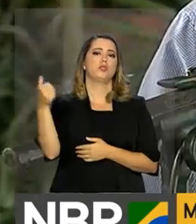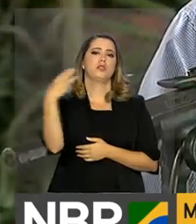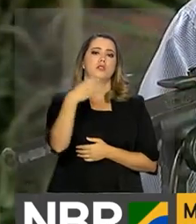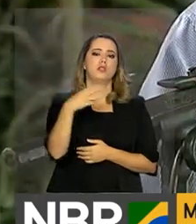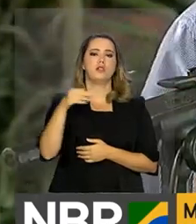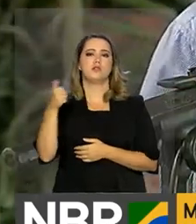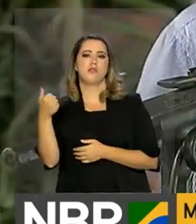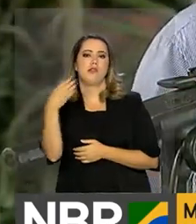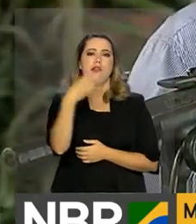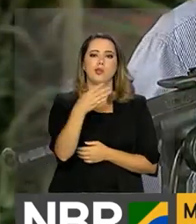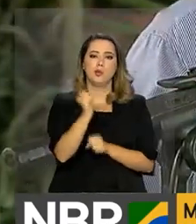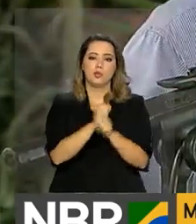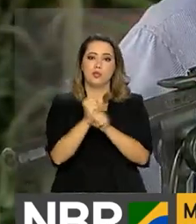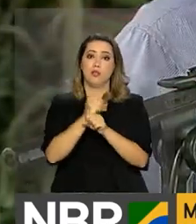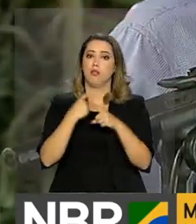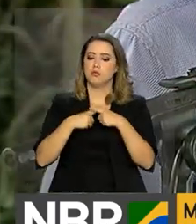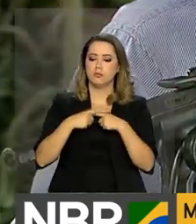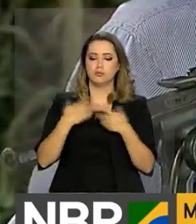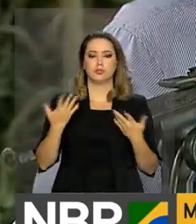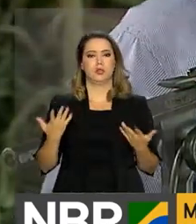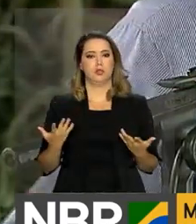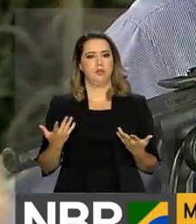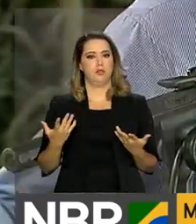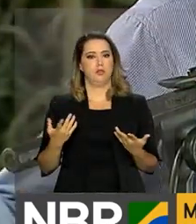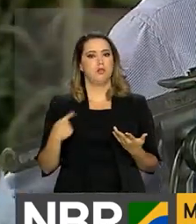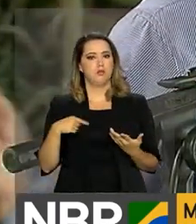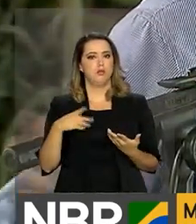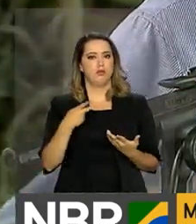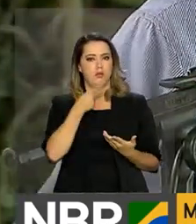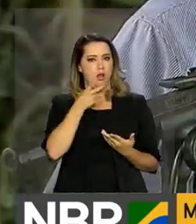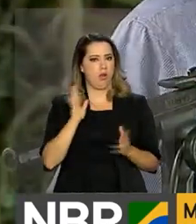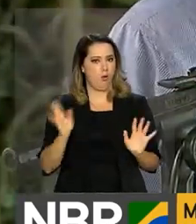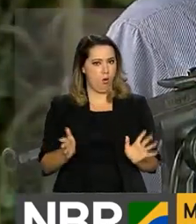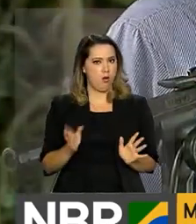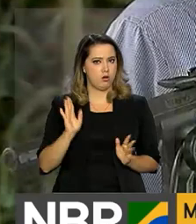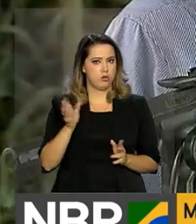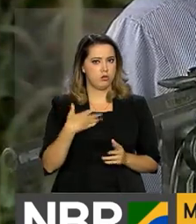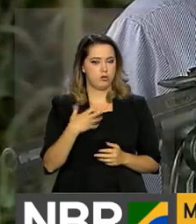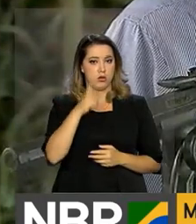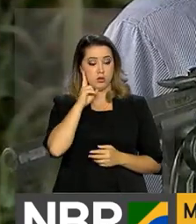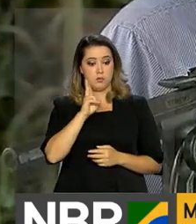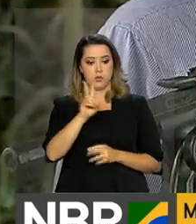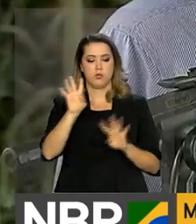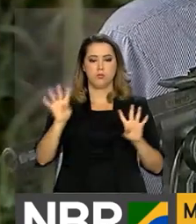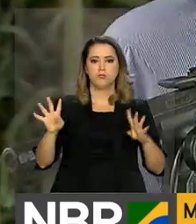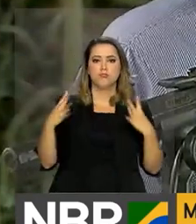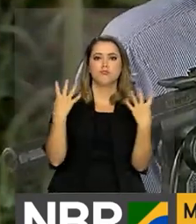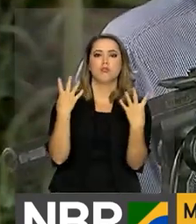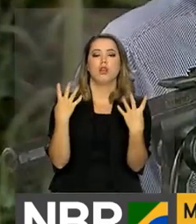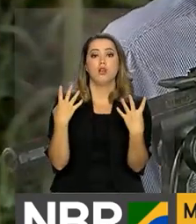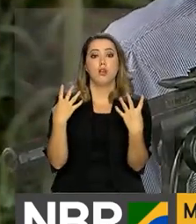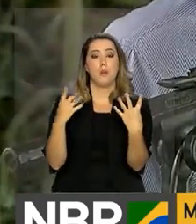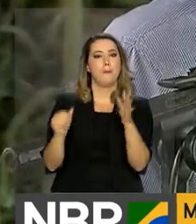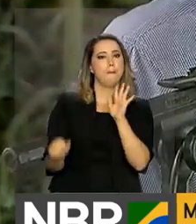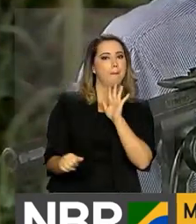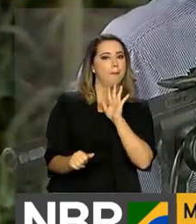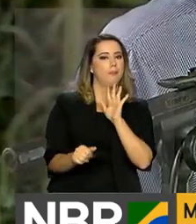anos. Porque, convenhamos, eu quero aproveitar esta audiência qualificada para dizer que